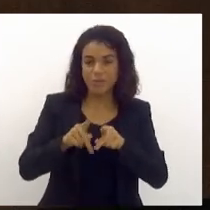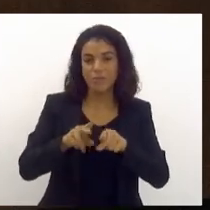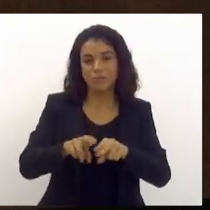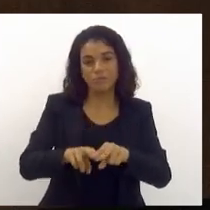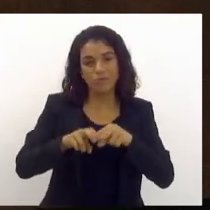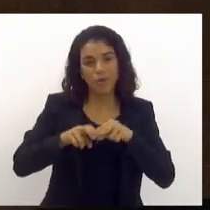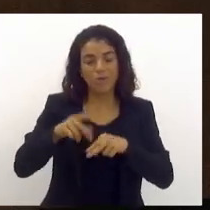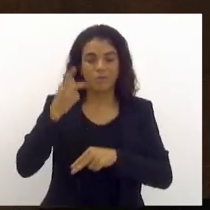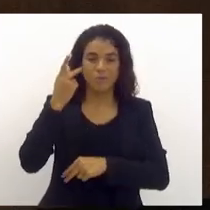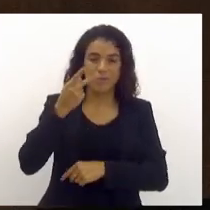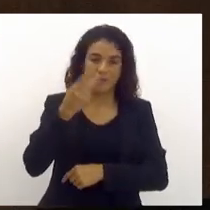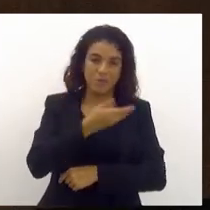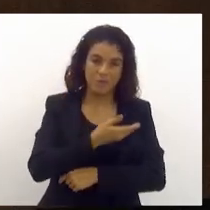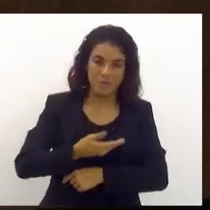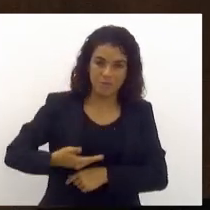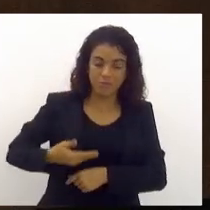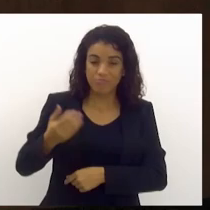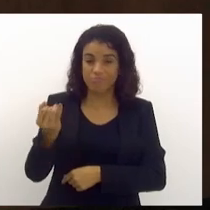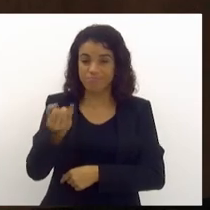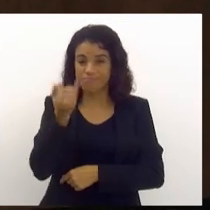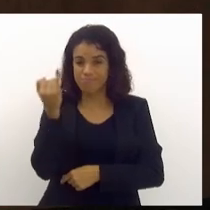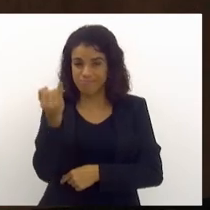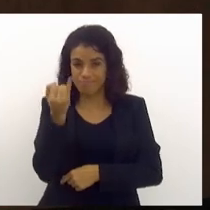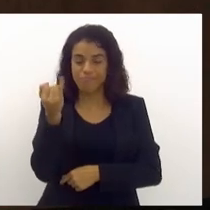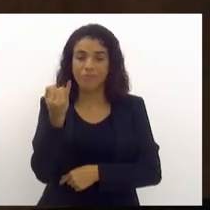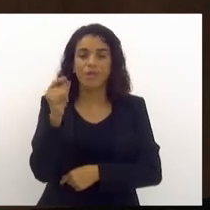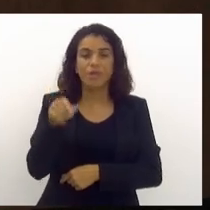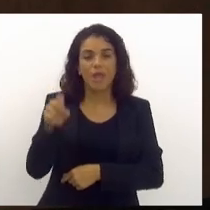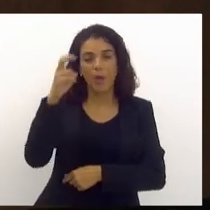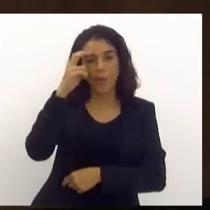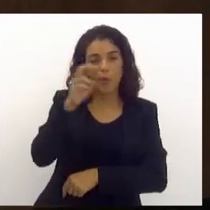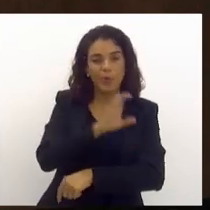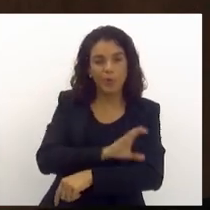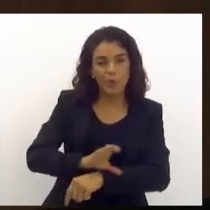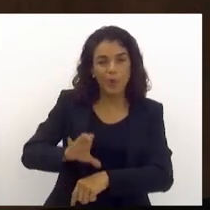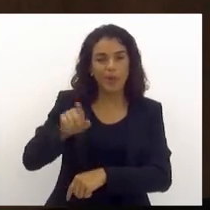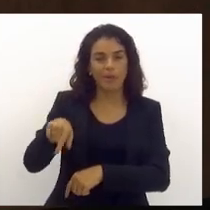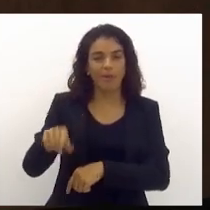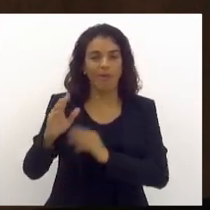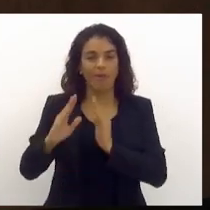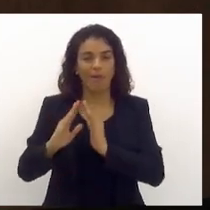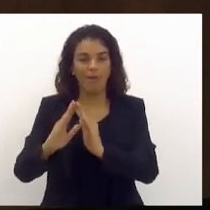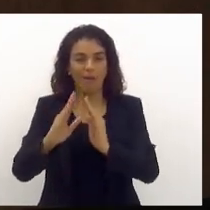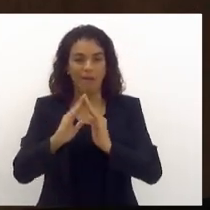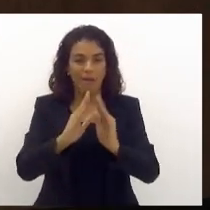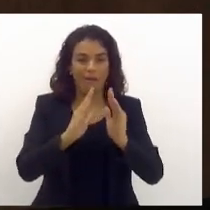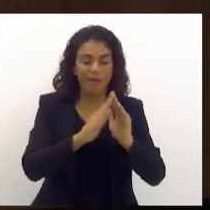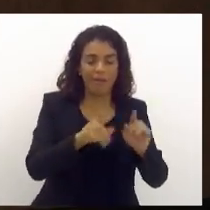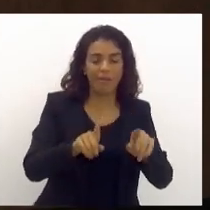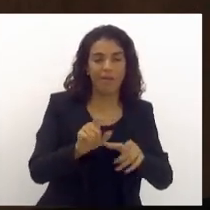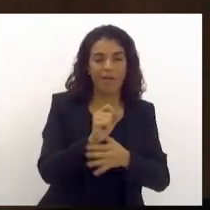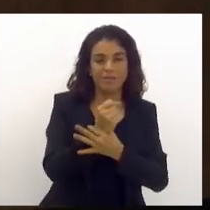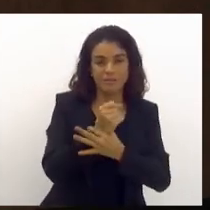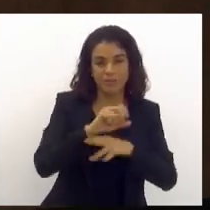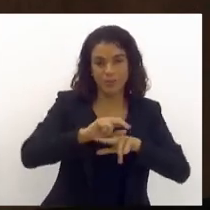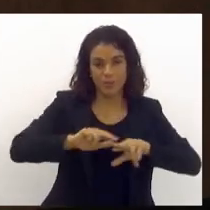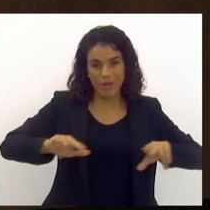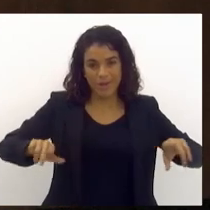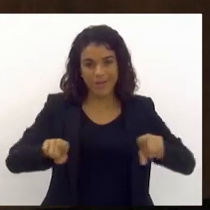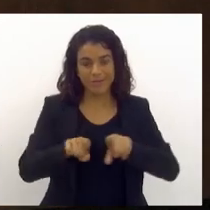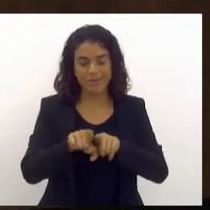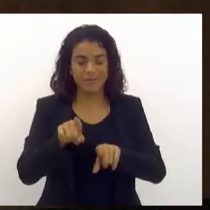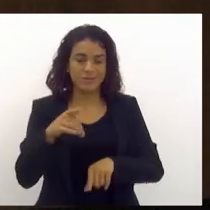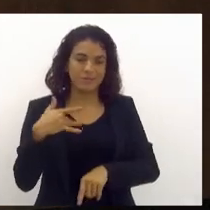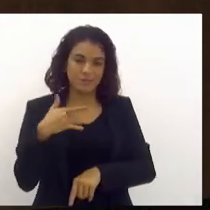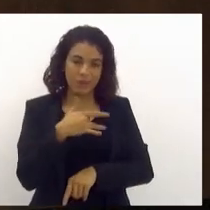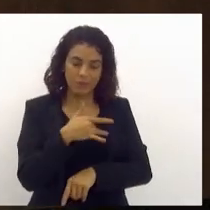dessas políticas públicas tão importantes, que é a cultura, que é a habitação, que é a segurança, que é a saúde,